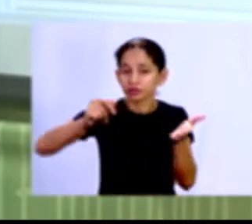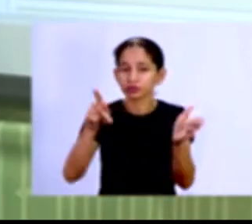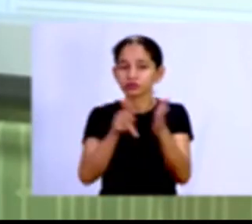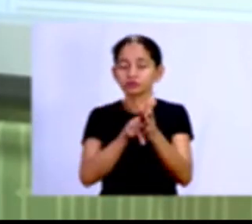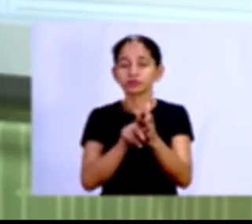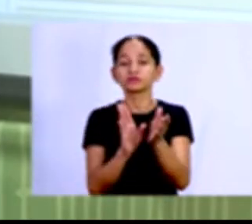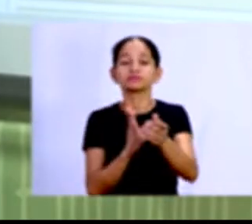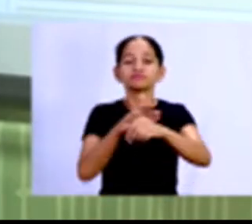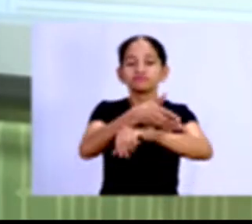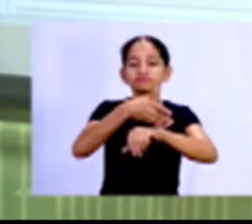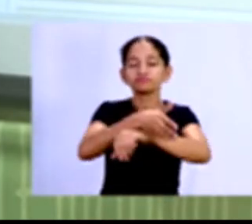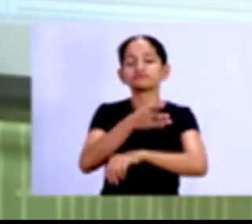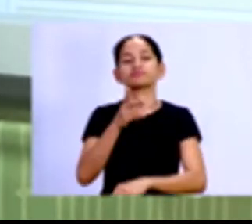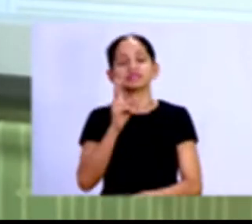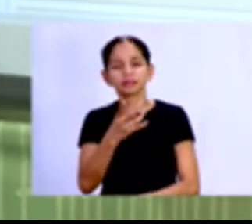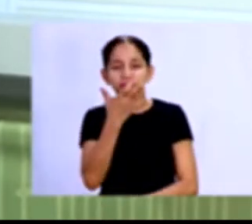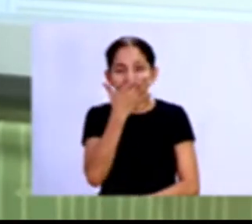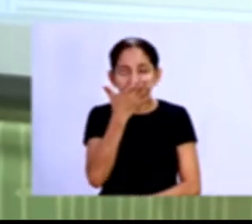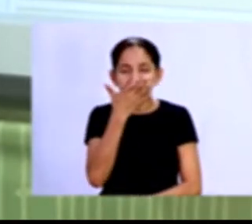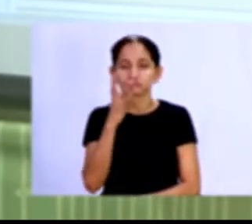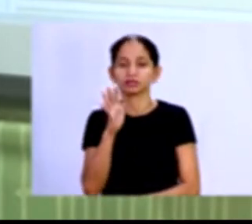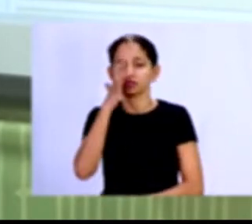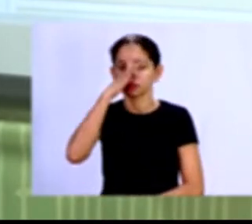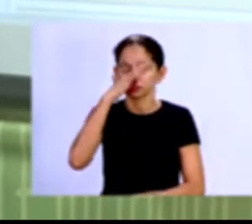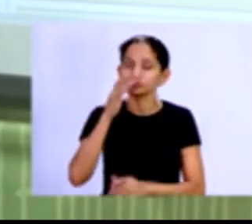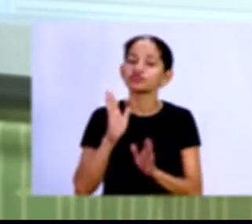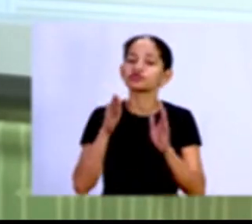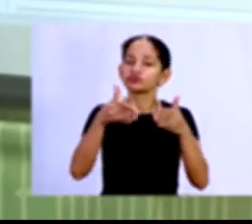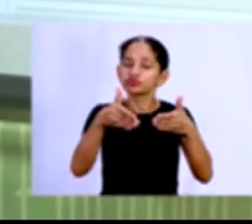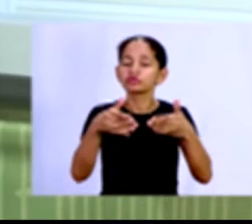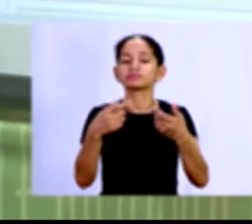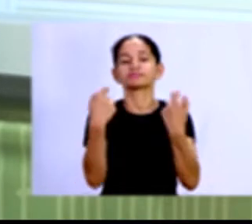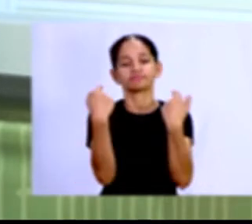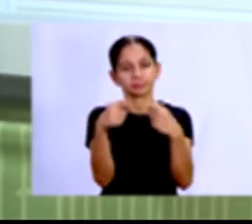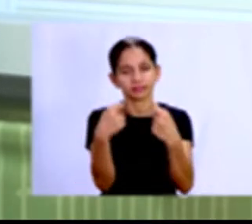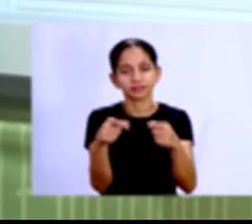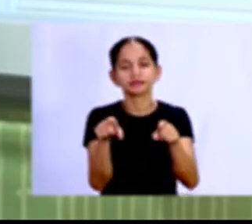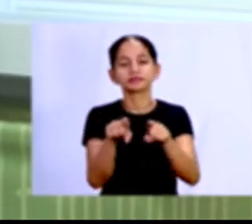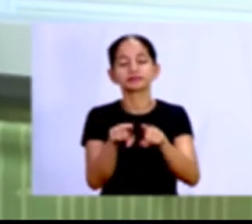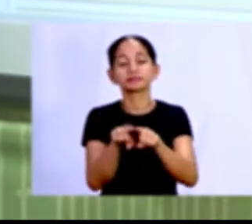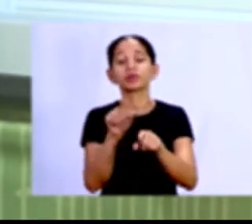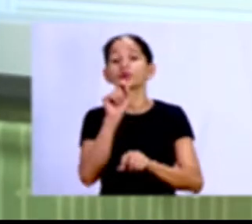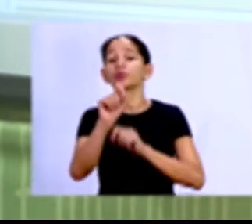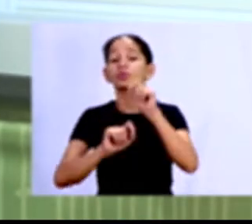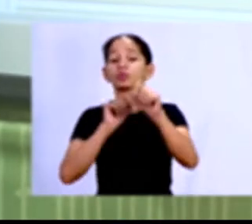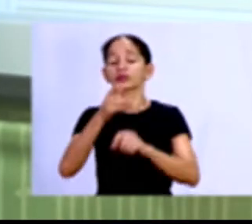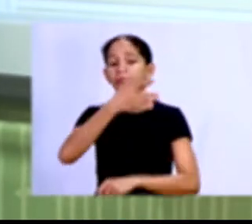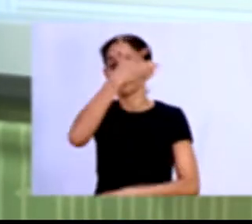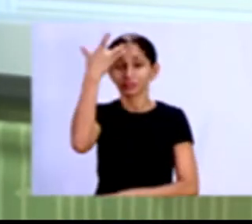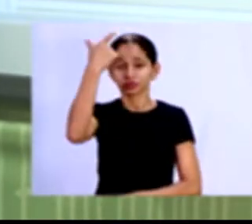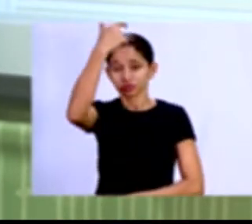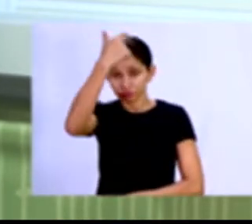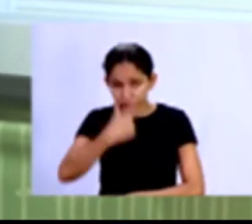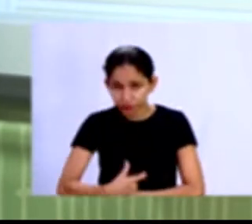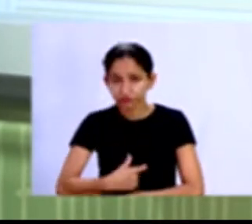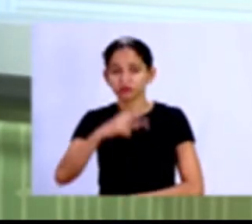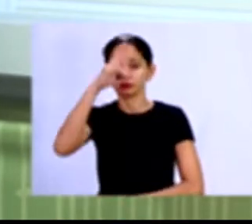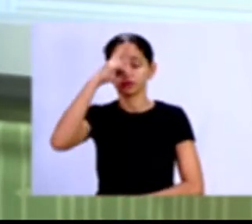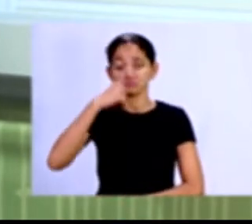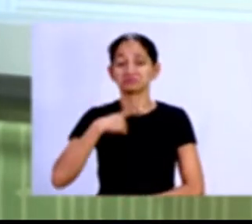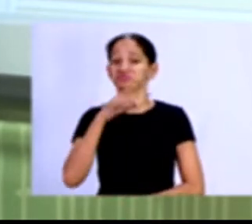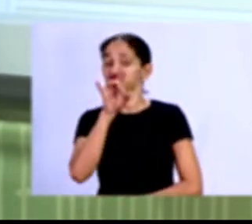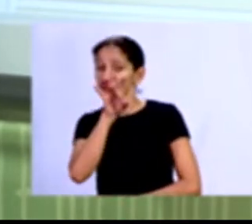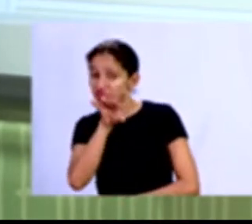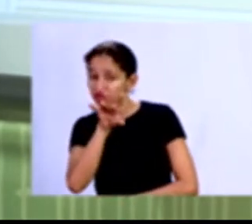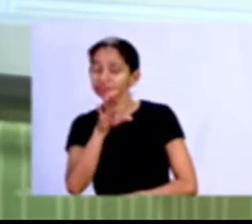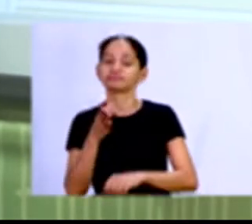mais participativas e que essas metodologias participativas de um sujeito que é autônomo,